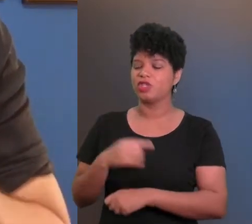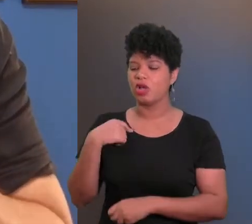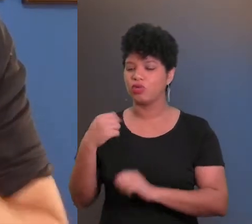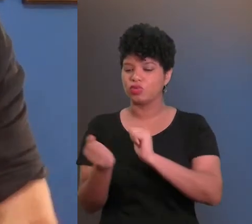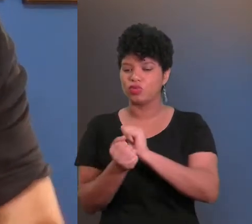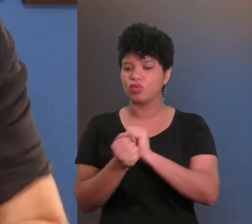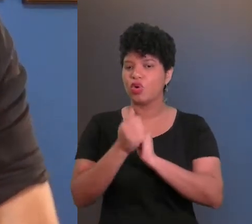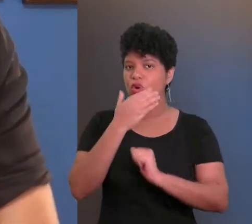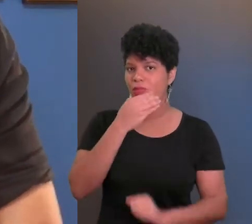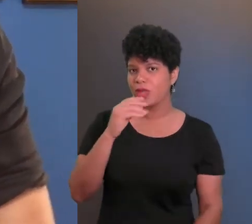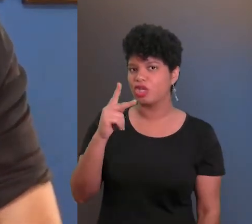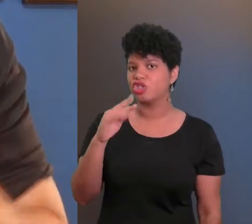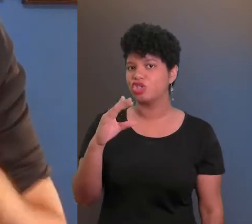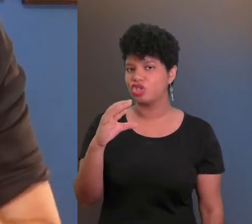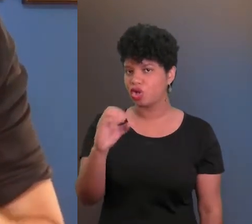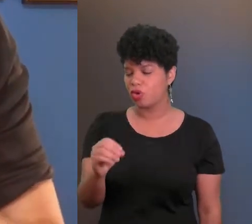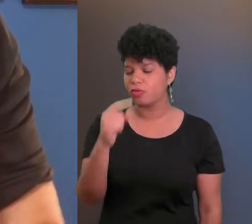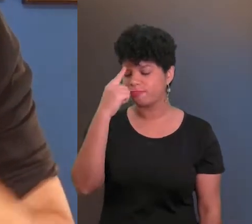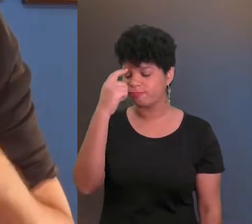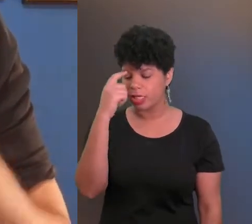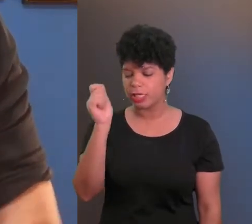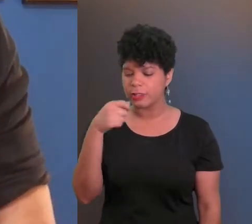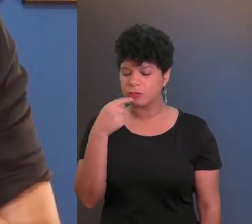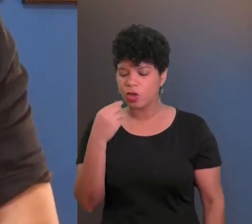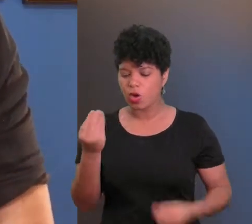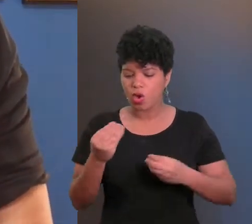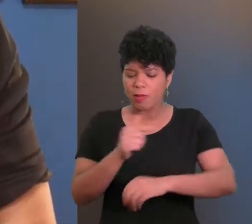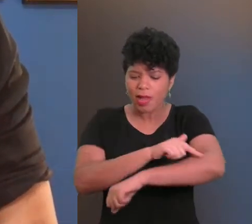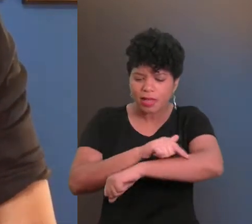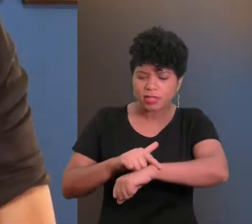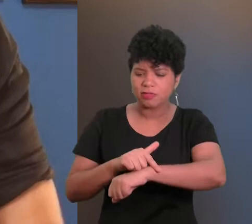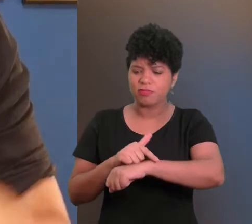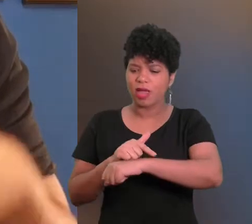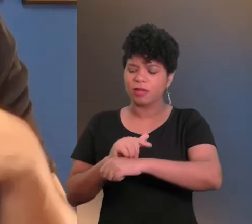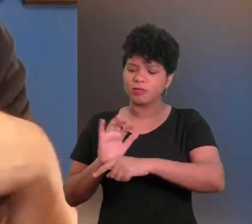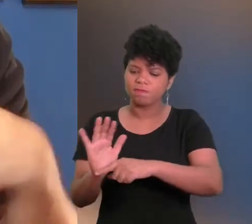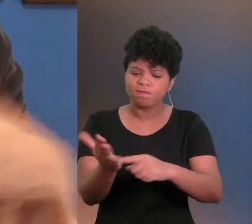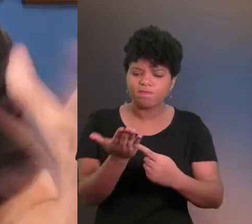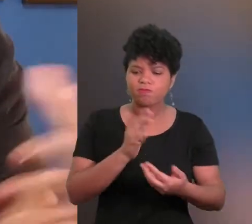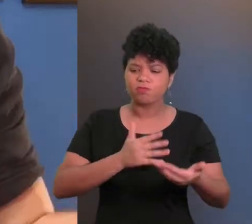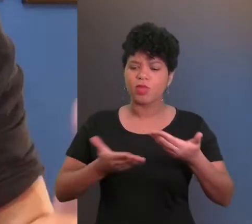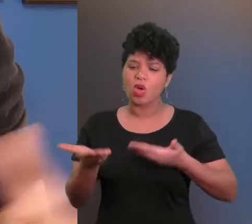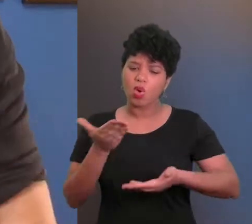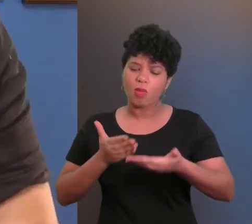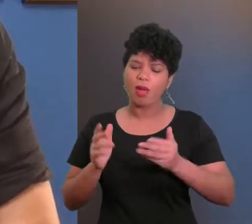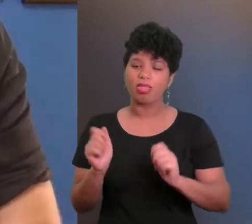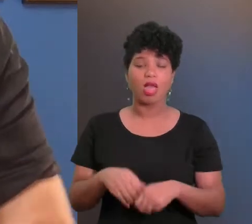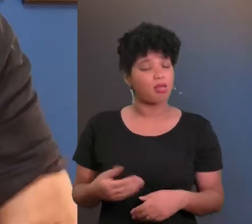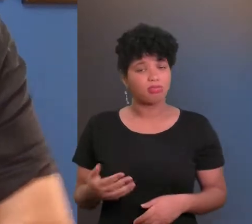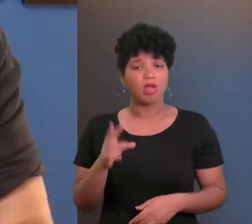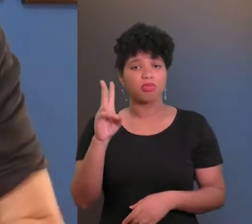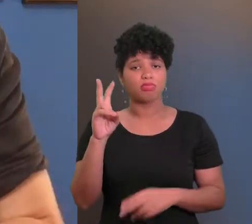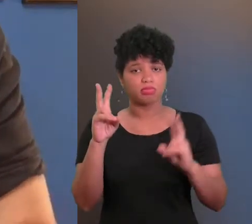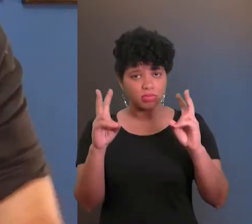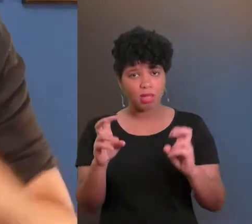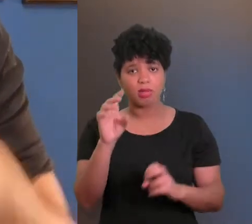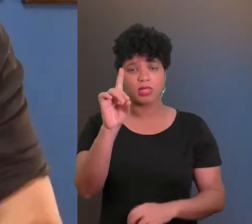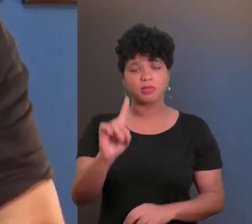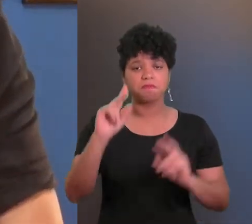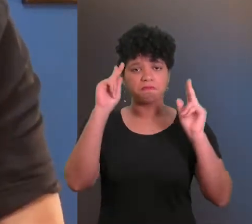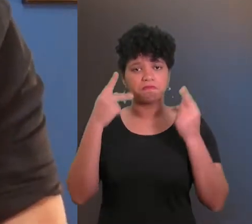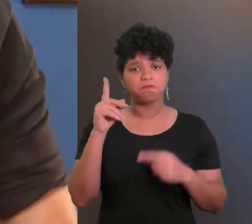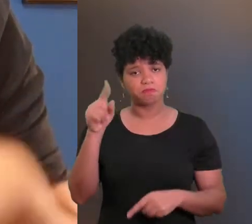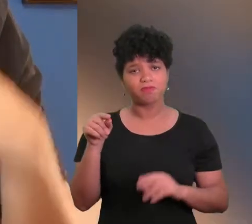criar um movimento, repensar o respeito, né? Direitos humanos é sobre isso. Abordar